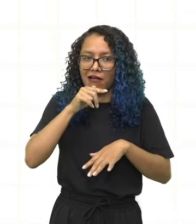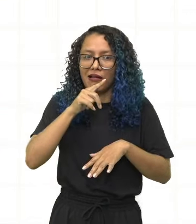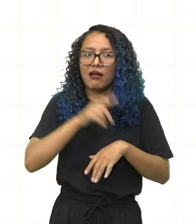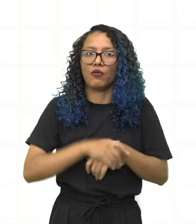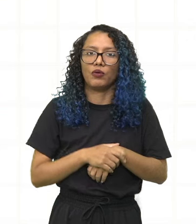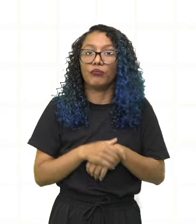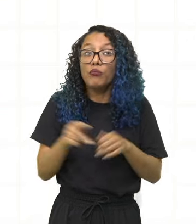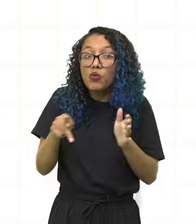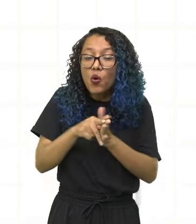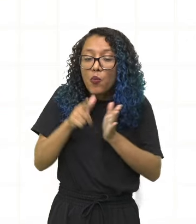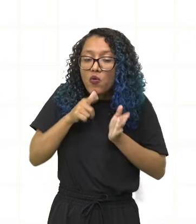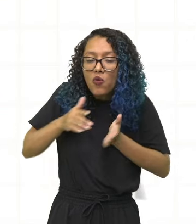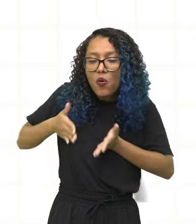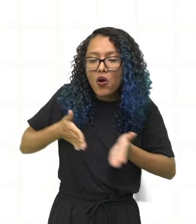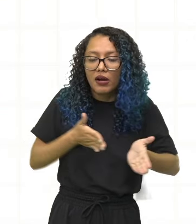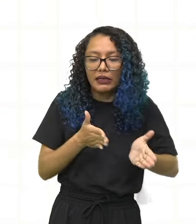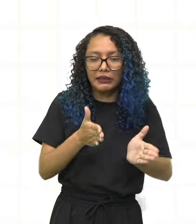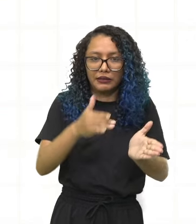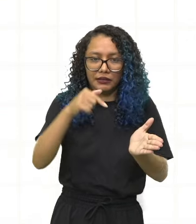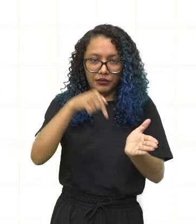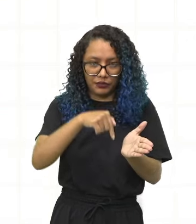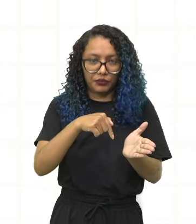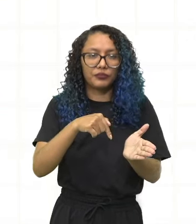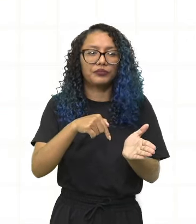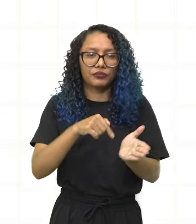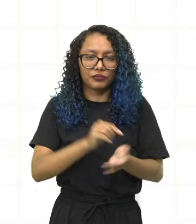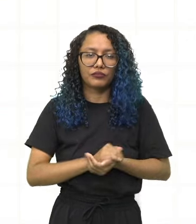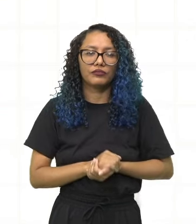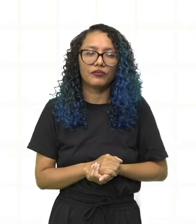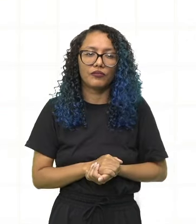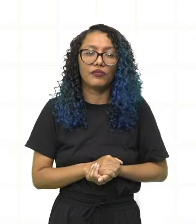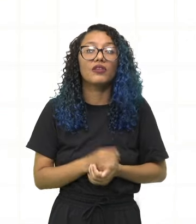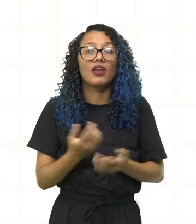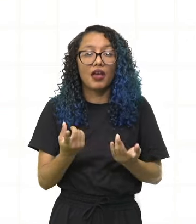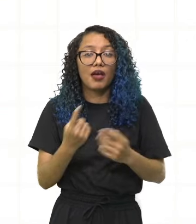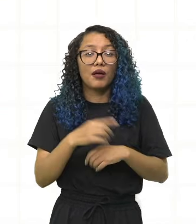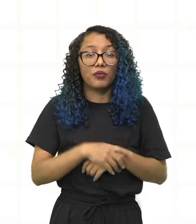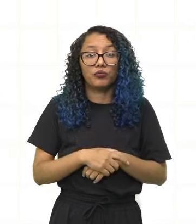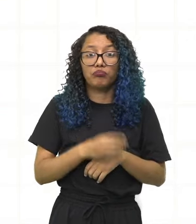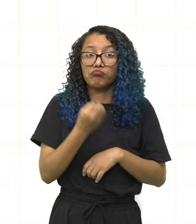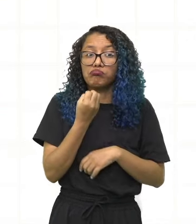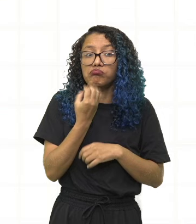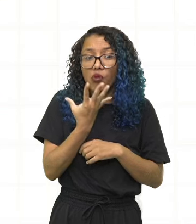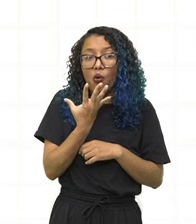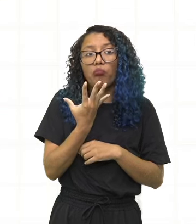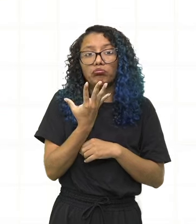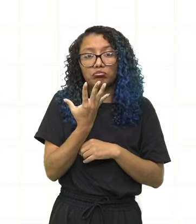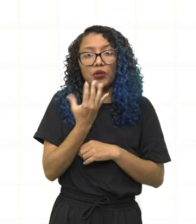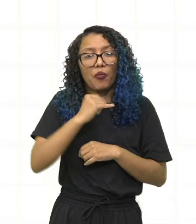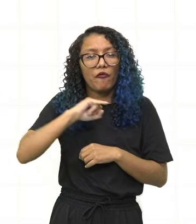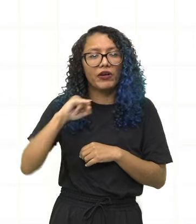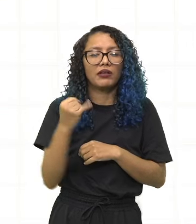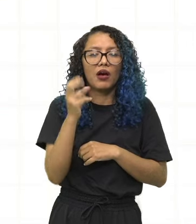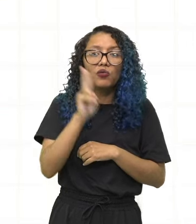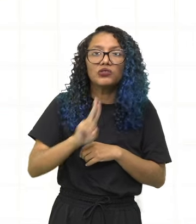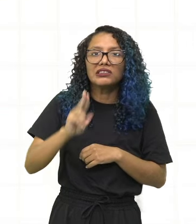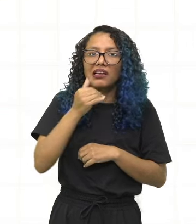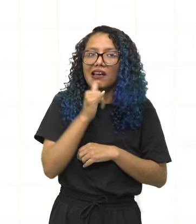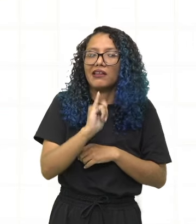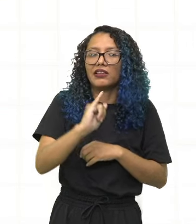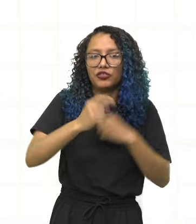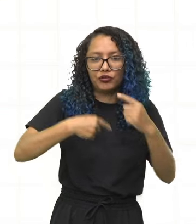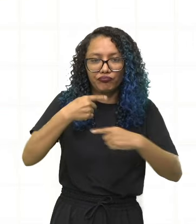águas dos rios, que vai ser aí uma forma eficiente de geração de energia. Na imagem, a gente tem uma usina